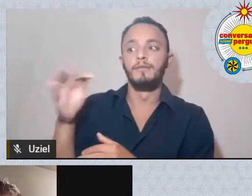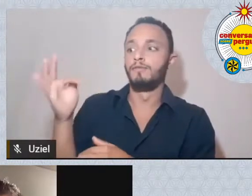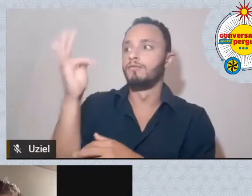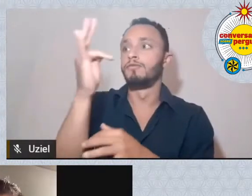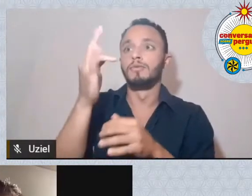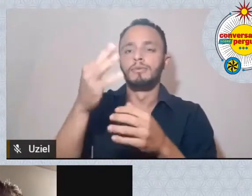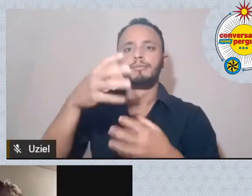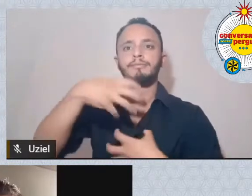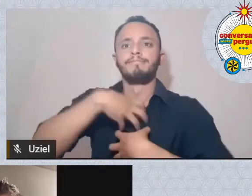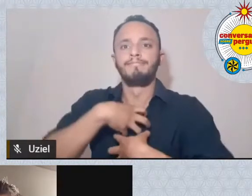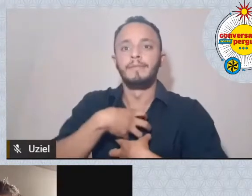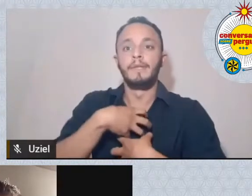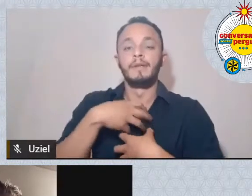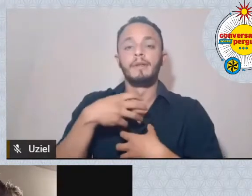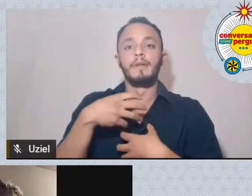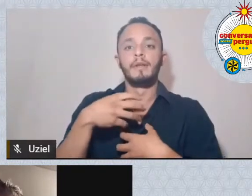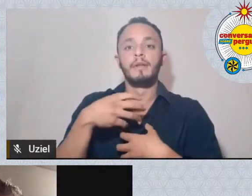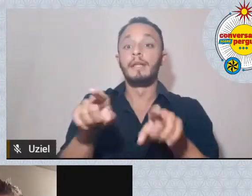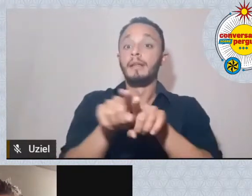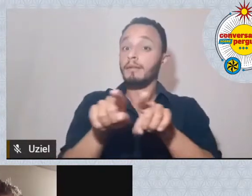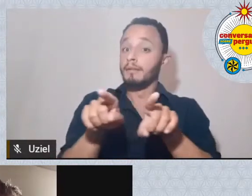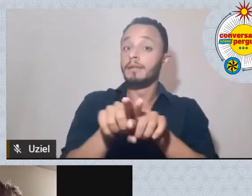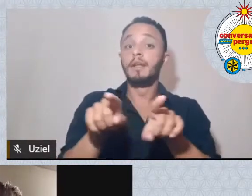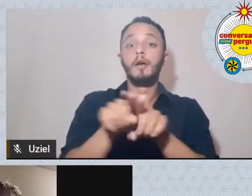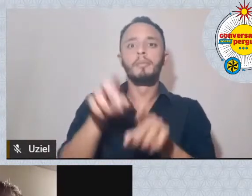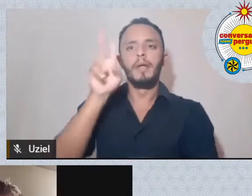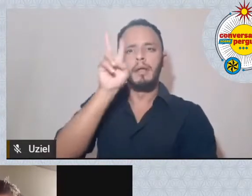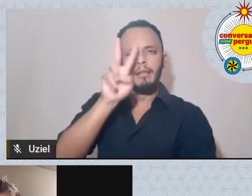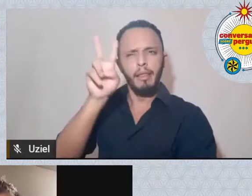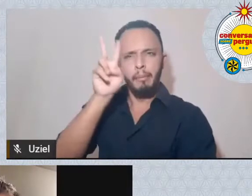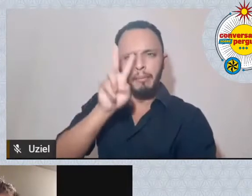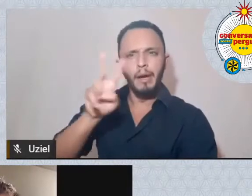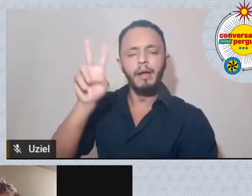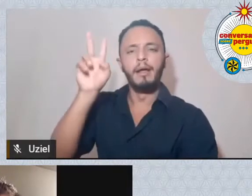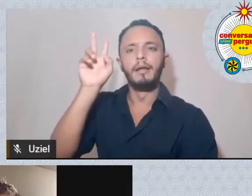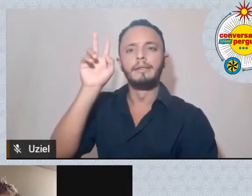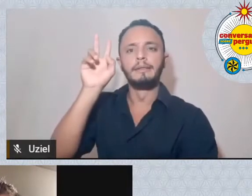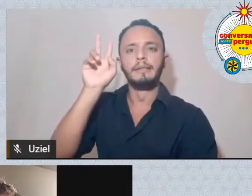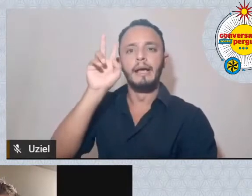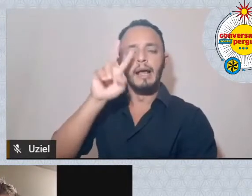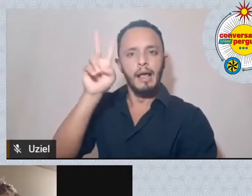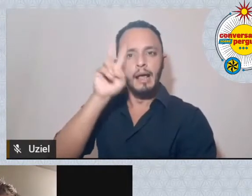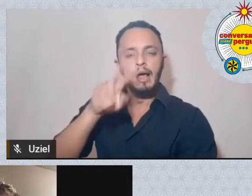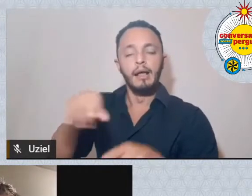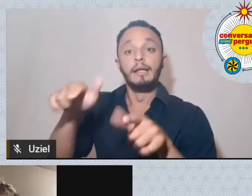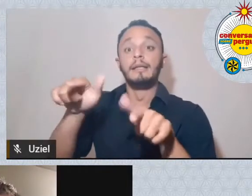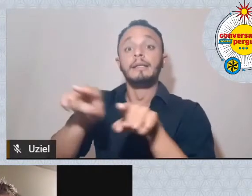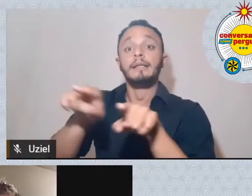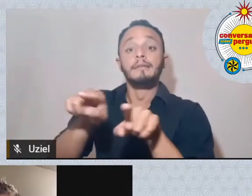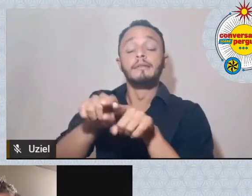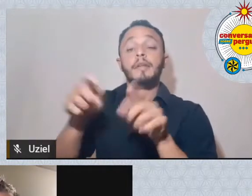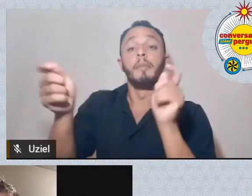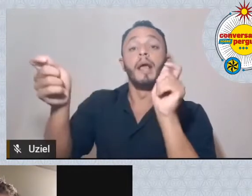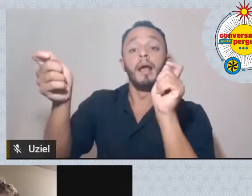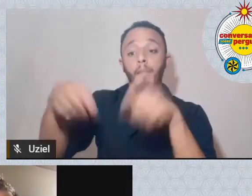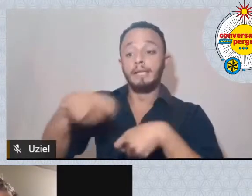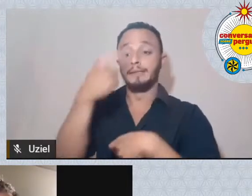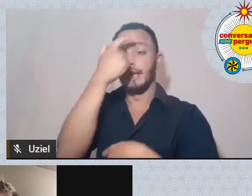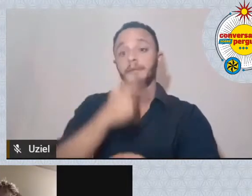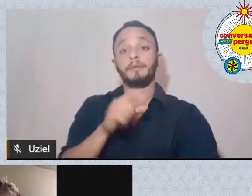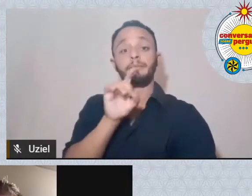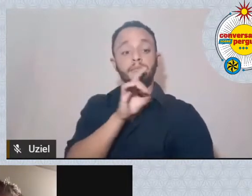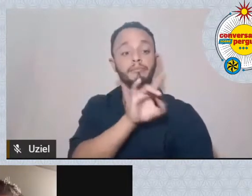acompanharam, mas também com a lembrança, com a nossa capacidade de pôr isso em uma